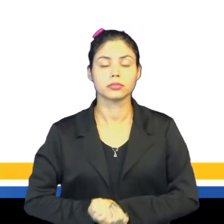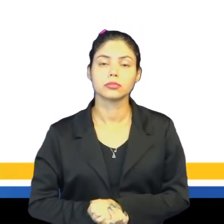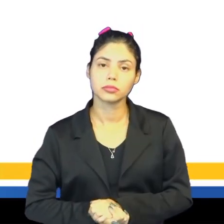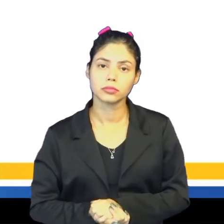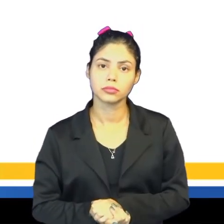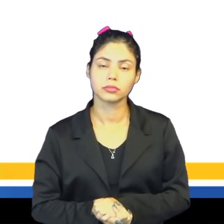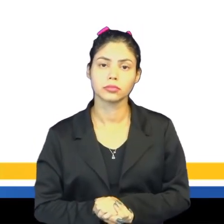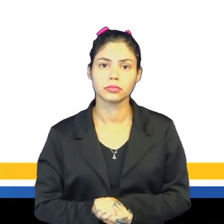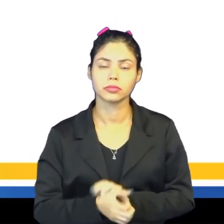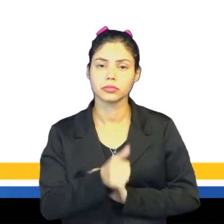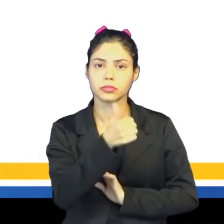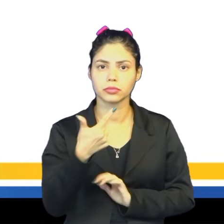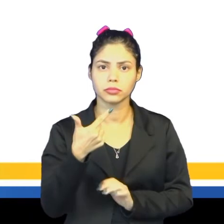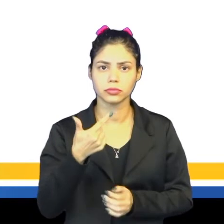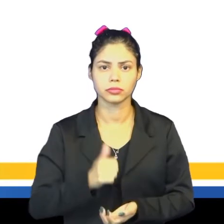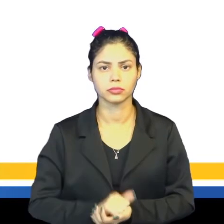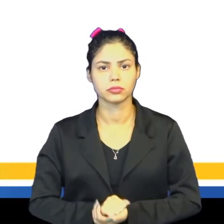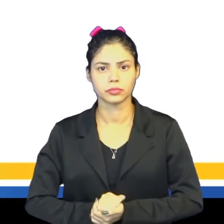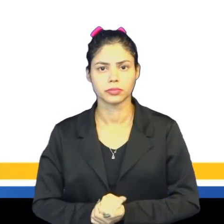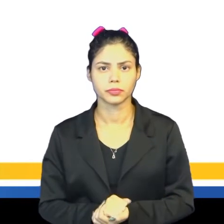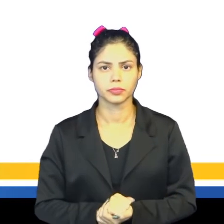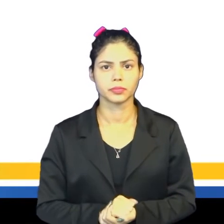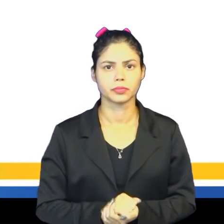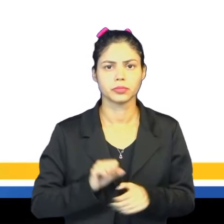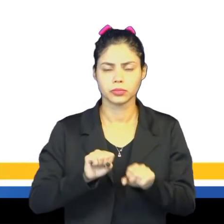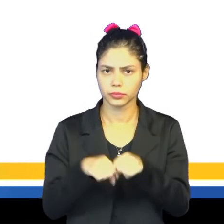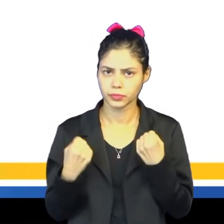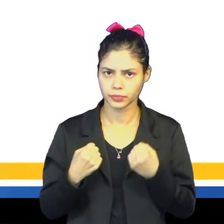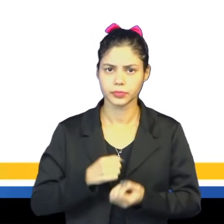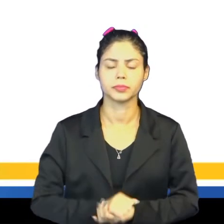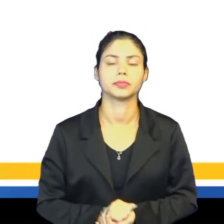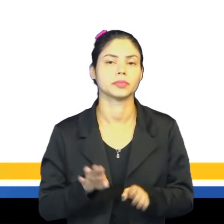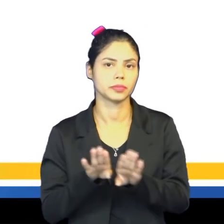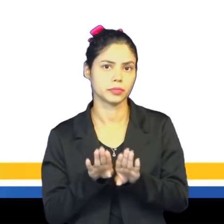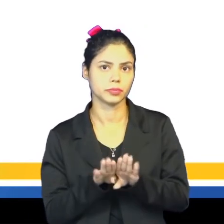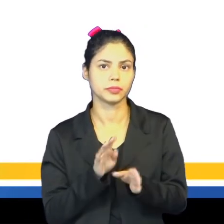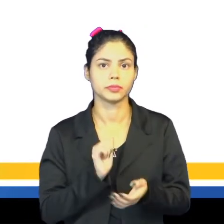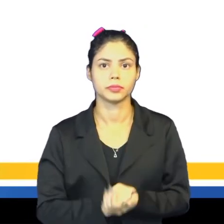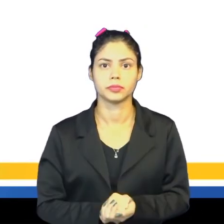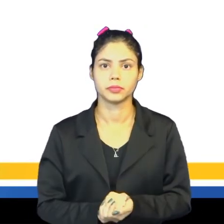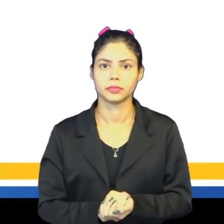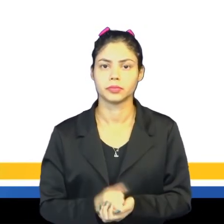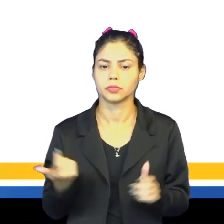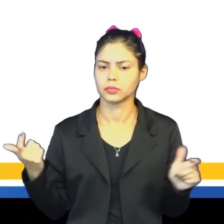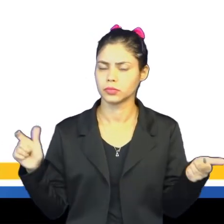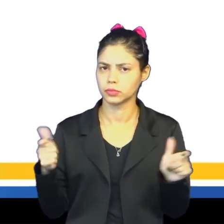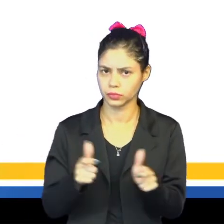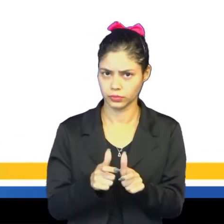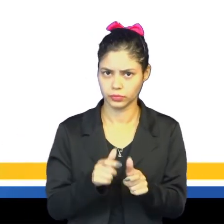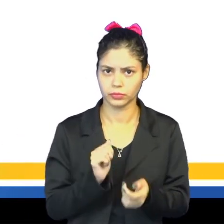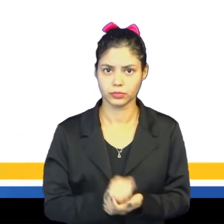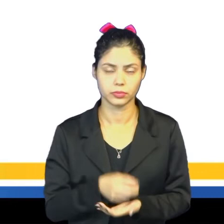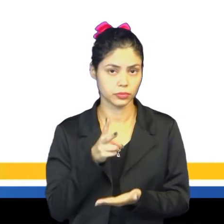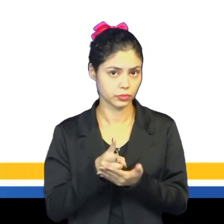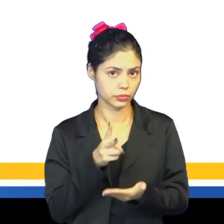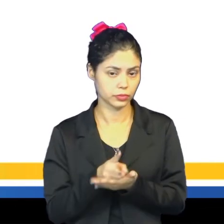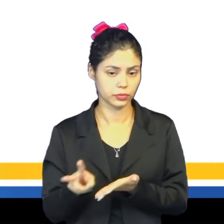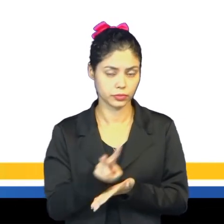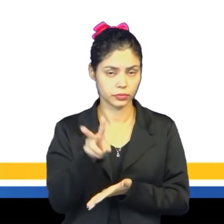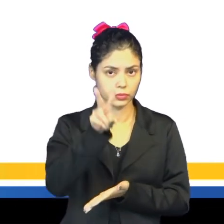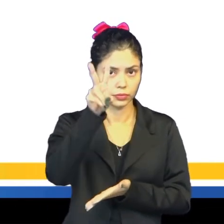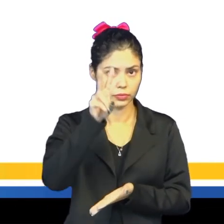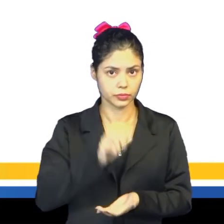A venda era de R$ 12 e houve aí uma quebra, tá? Diminuiu. Não é o mesmo